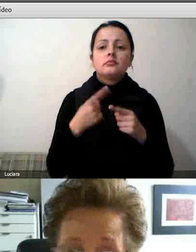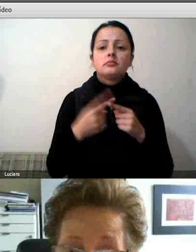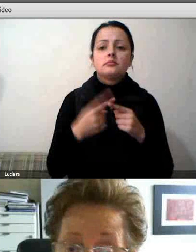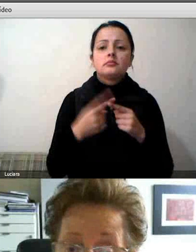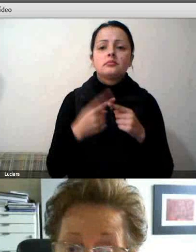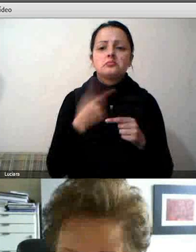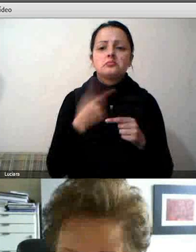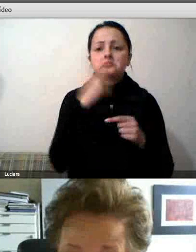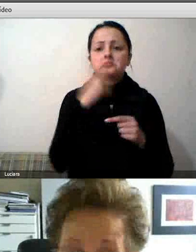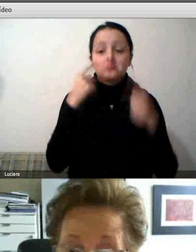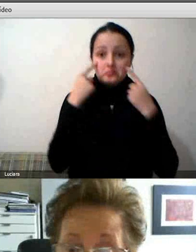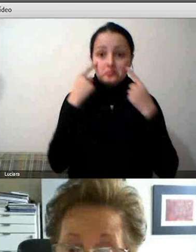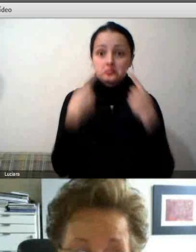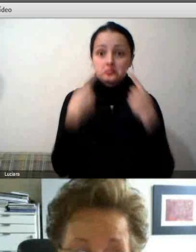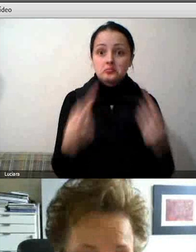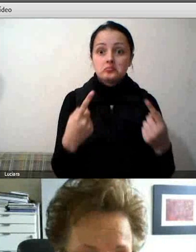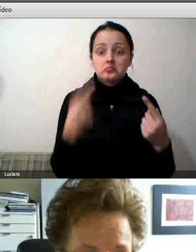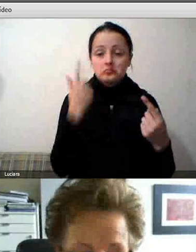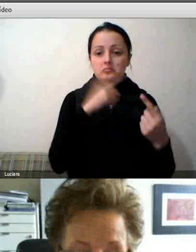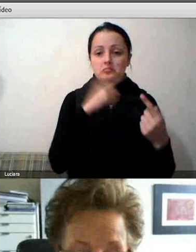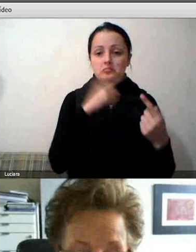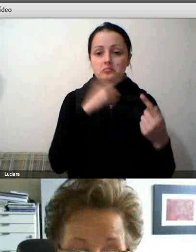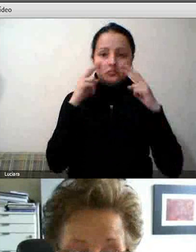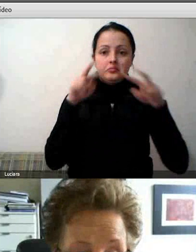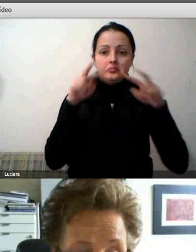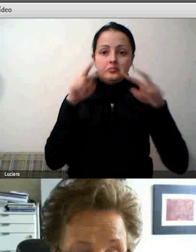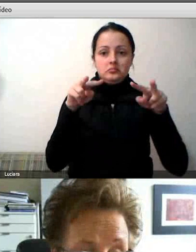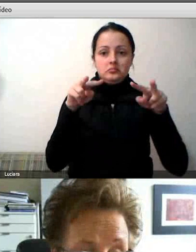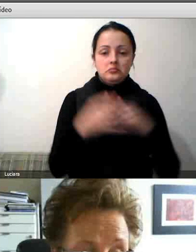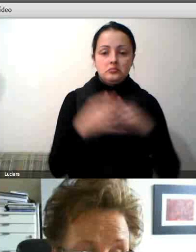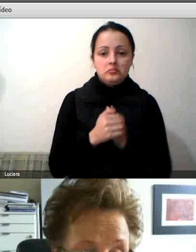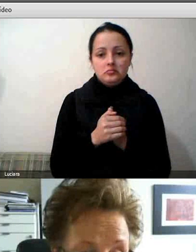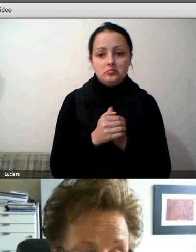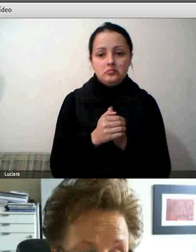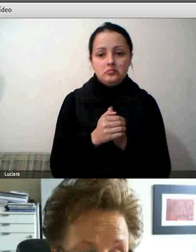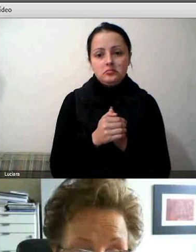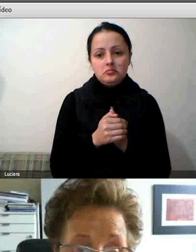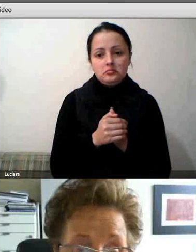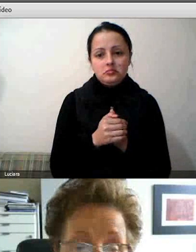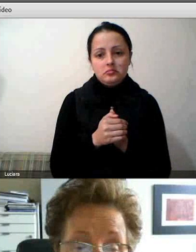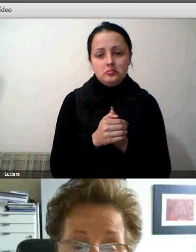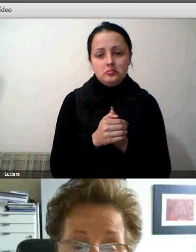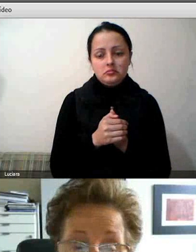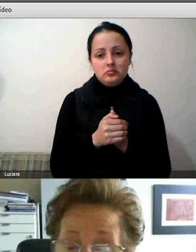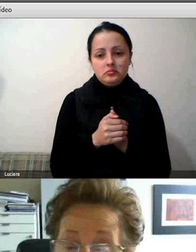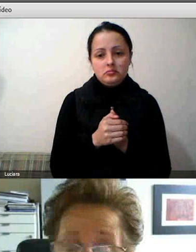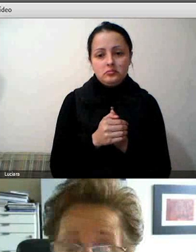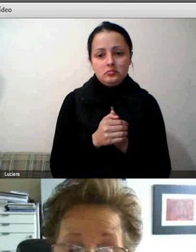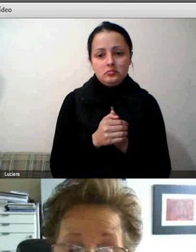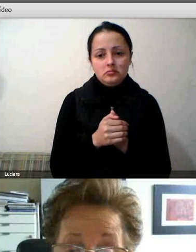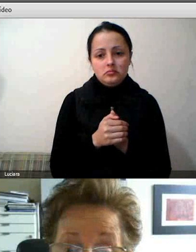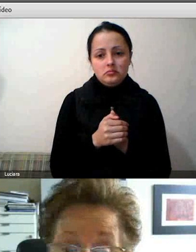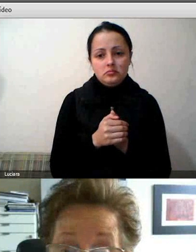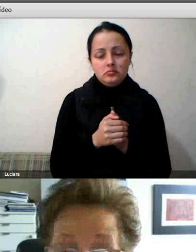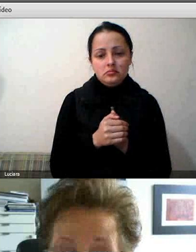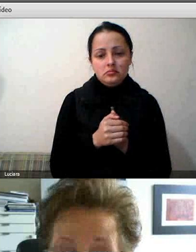aluno a escutar para que o aluno aprenda. Então, nós vamos ver aqui, por exemplo, como é que nós